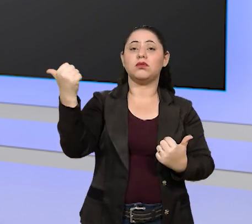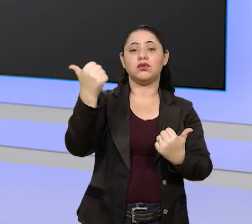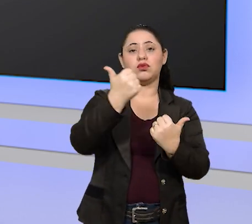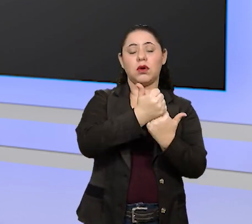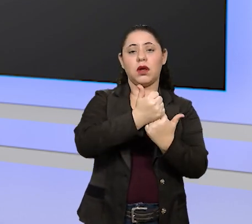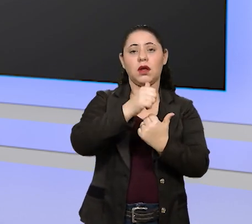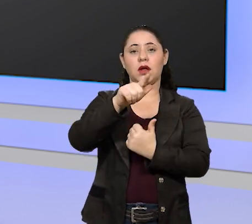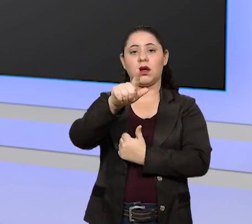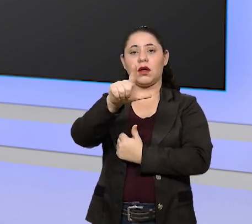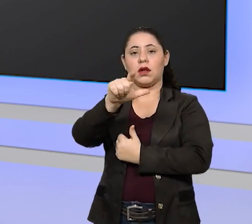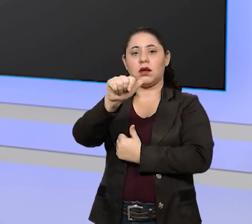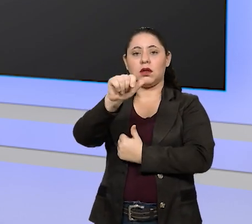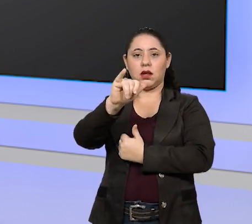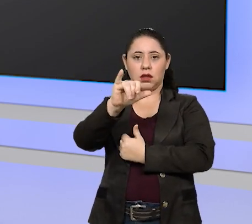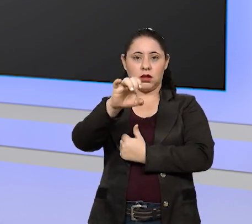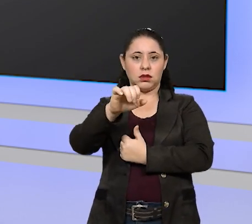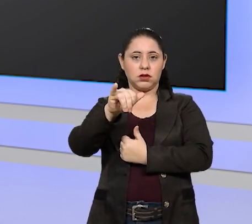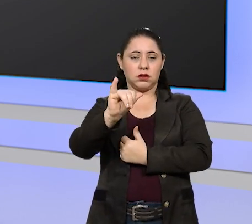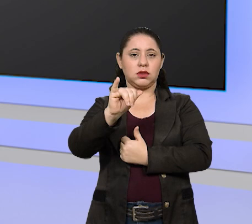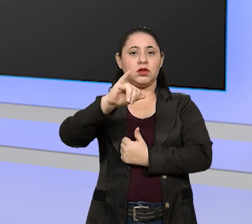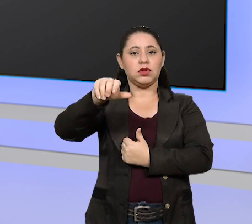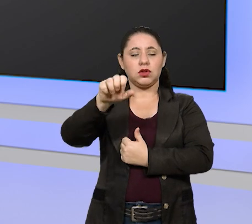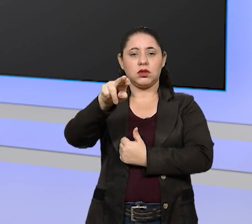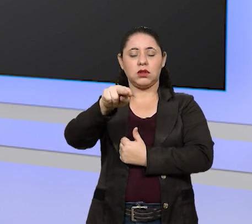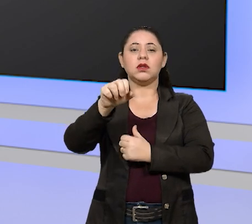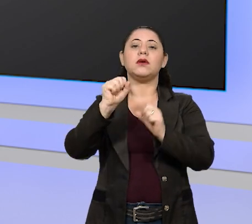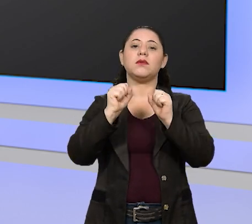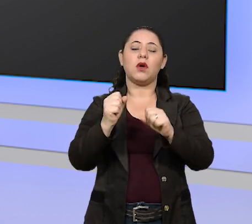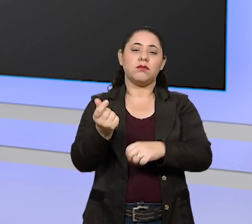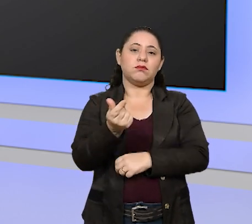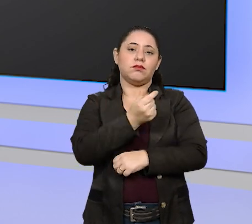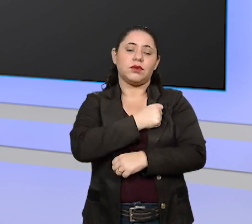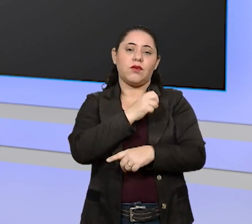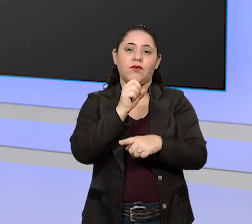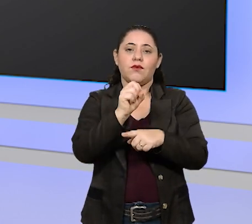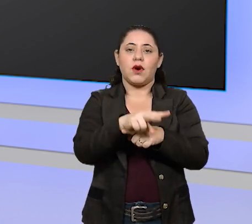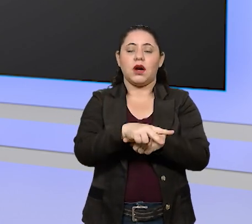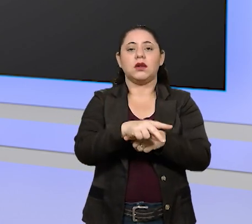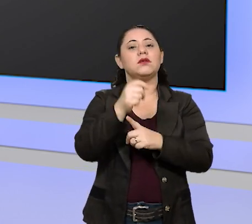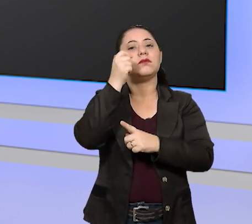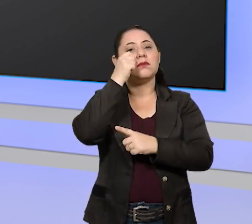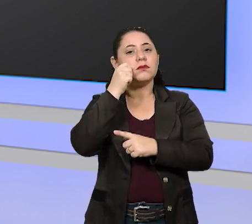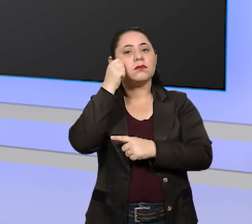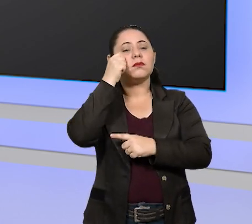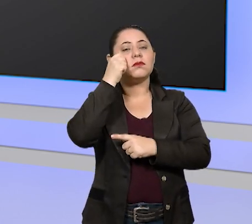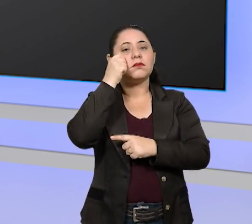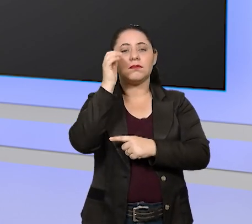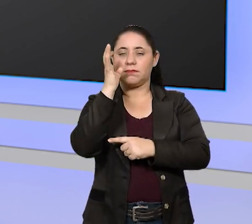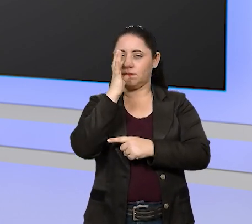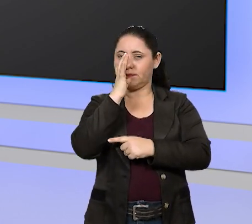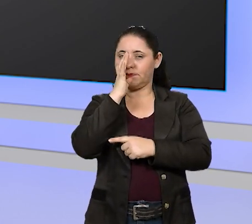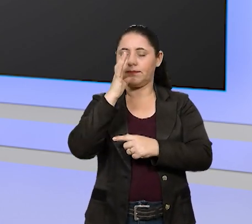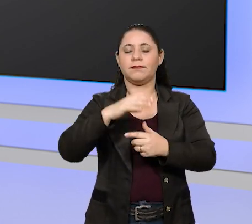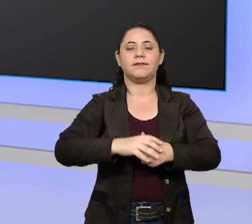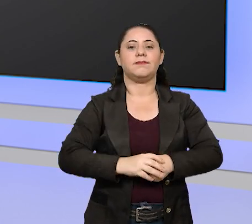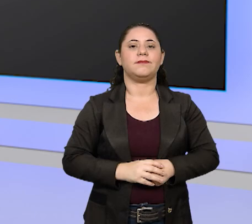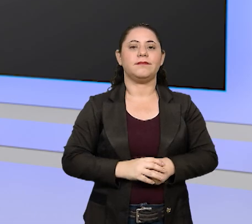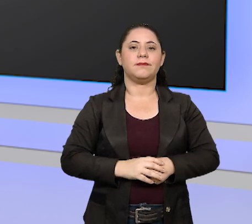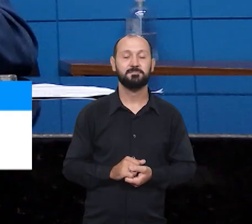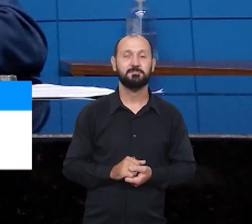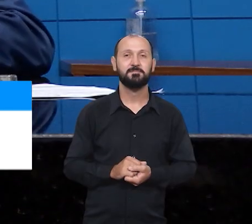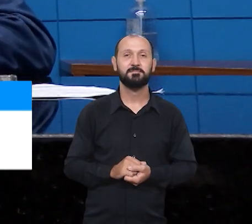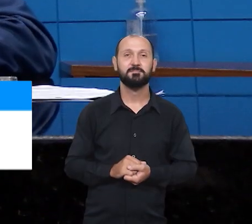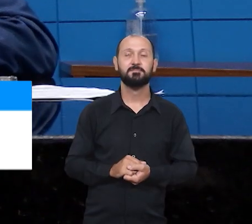convocação da suplente Gleice Jane, do PT, que deve tomar posse na vaga deixada por Amarildo Cruz.